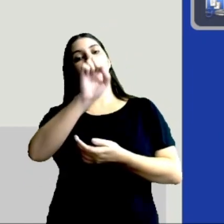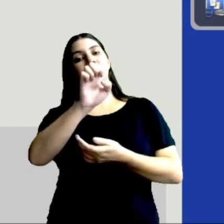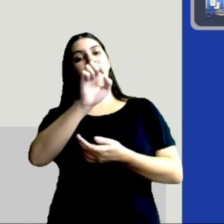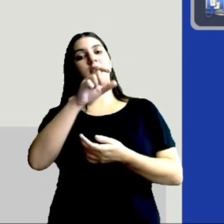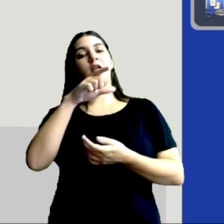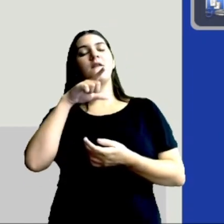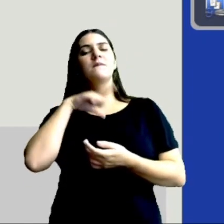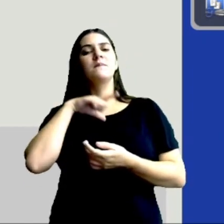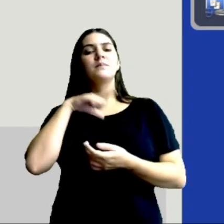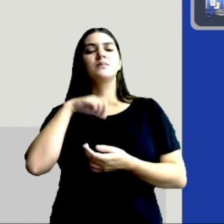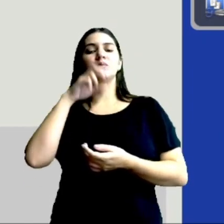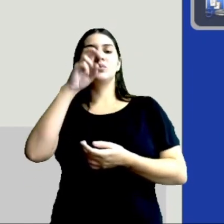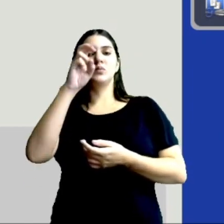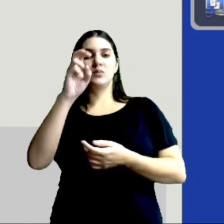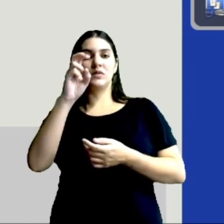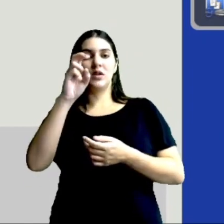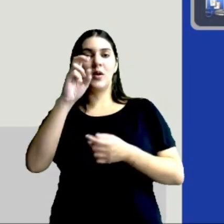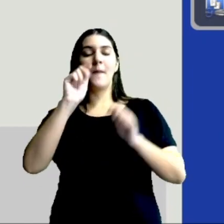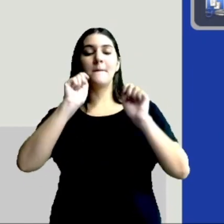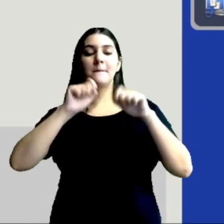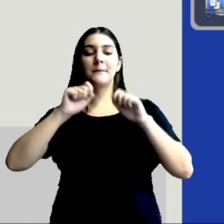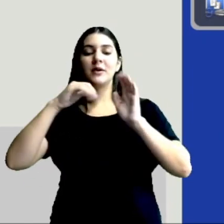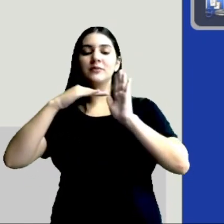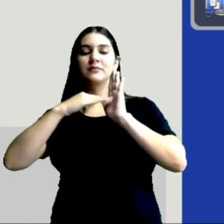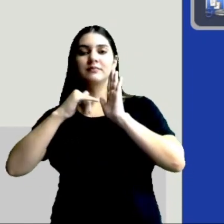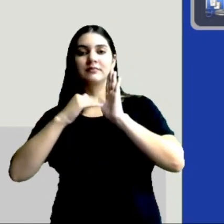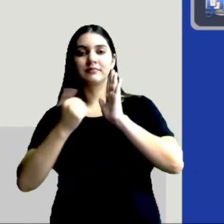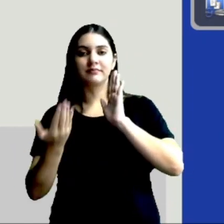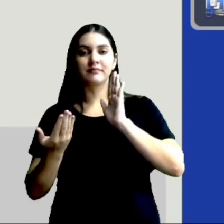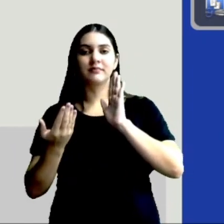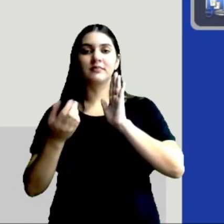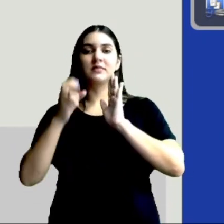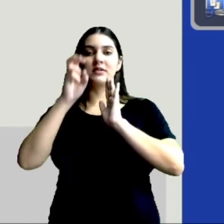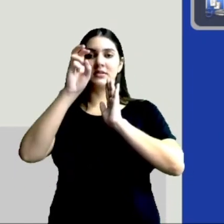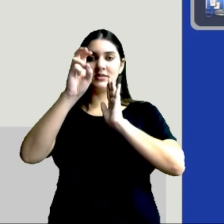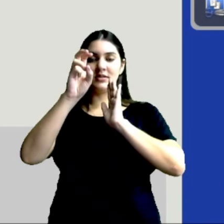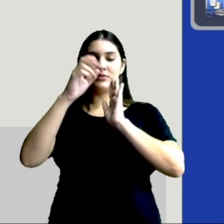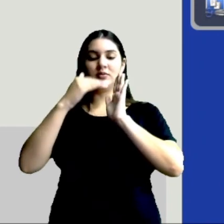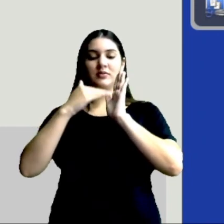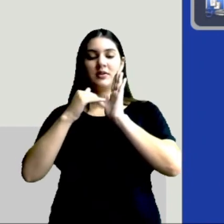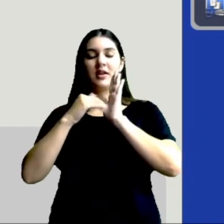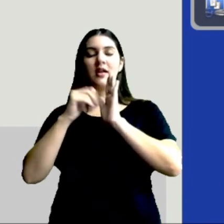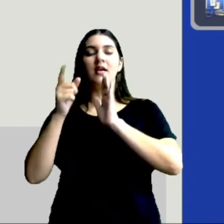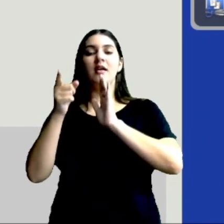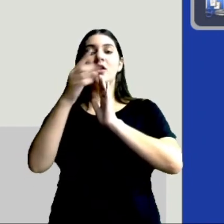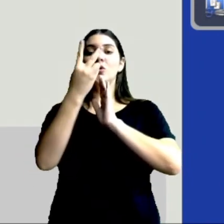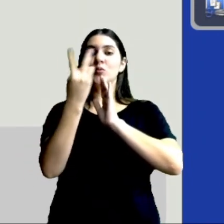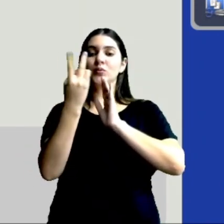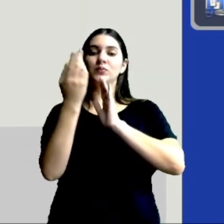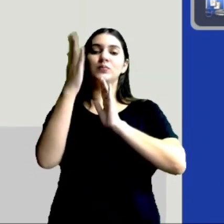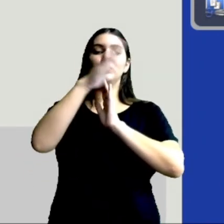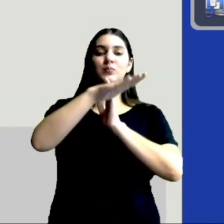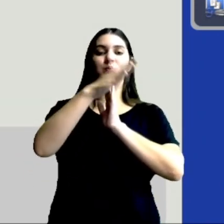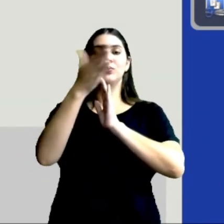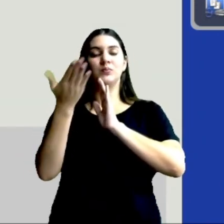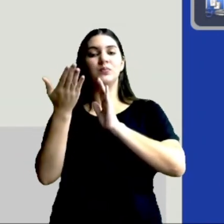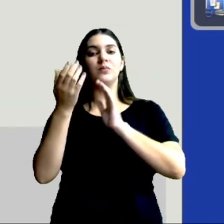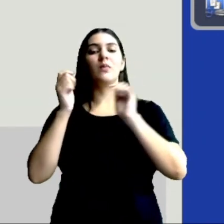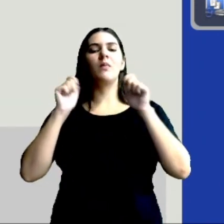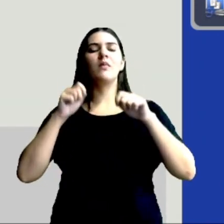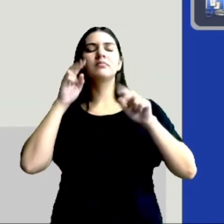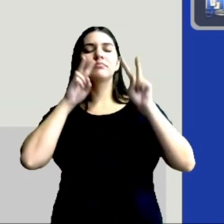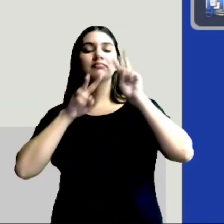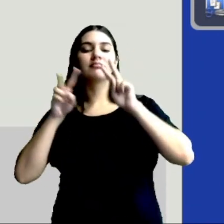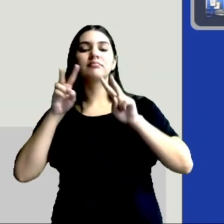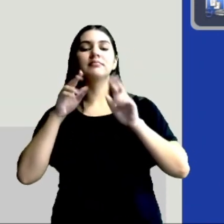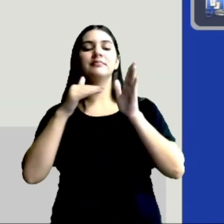5 aqui, você também não pode eliminar, tirar 5, tirar de cada lado, tá? Olha aí o que foi feito,